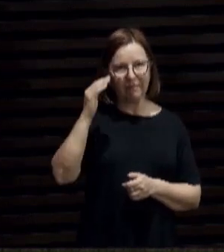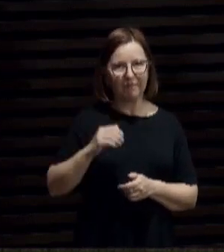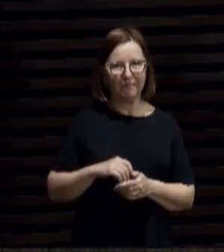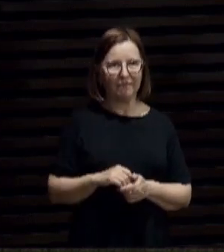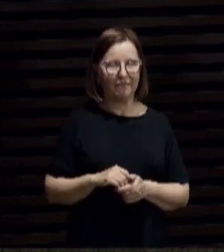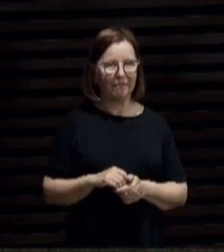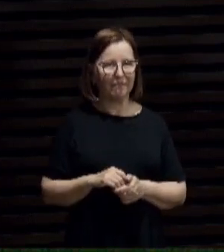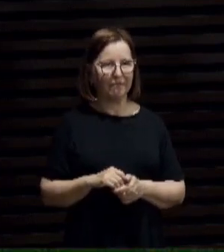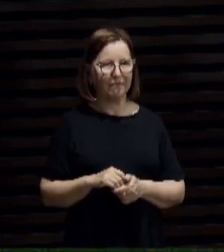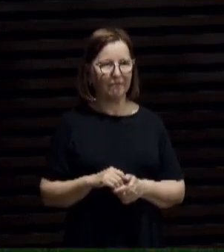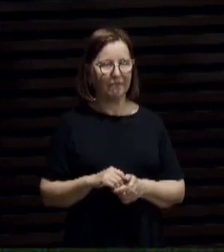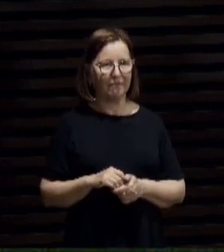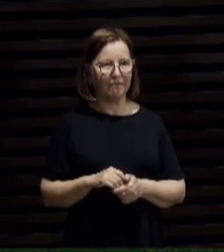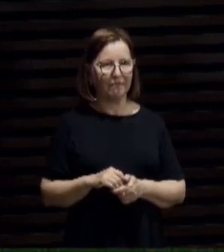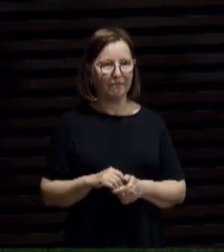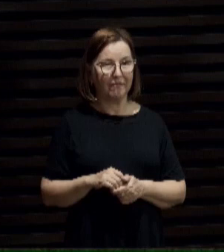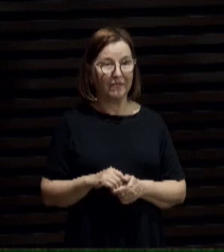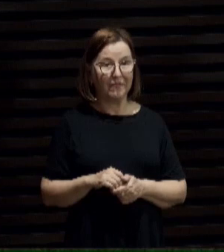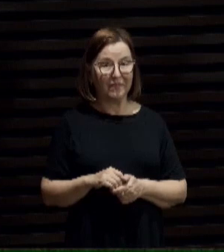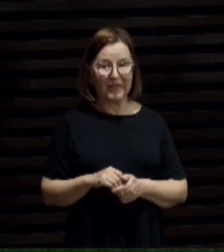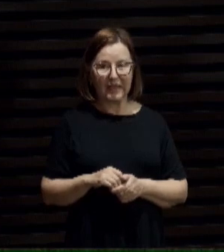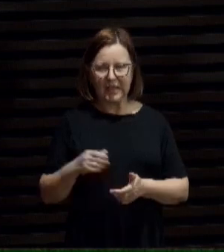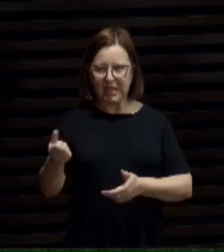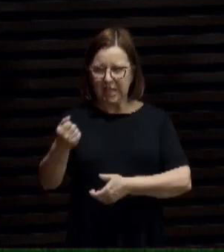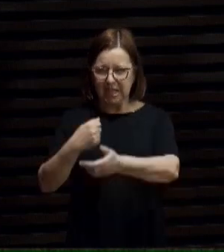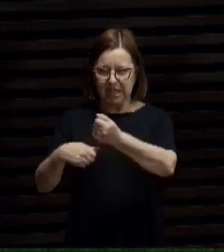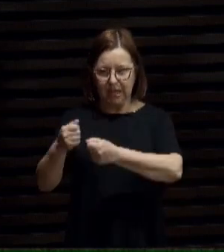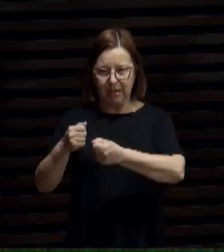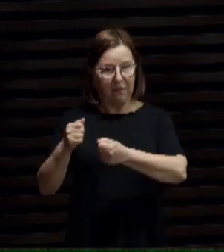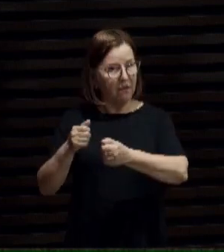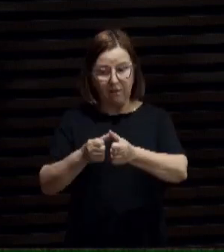que era notável que a rede não se rompesse,